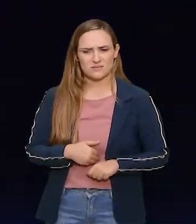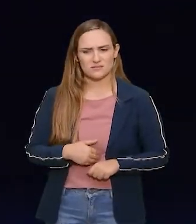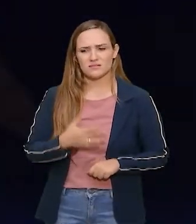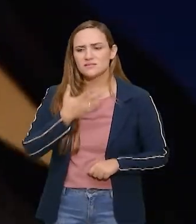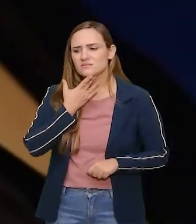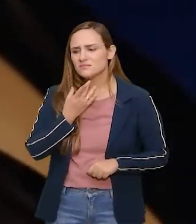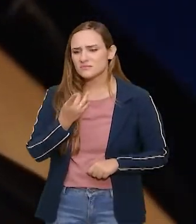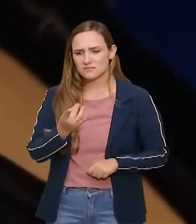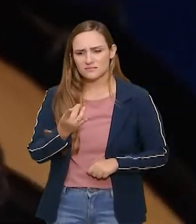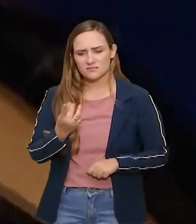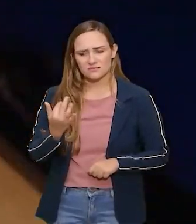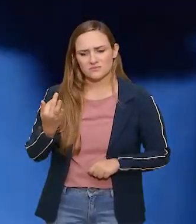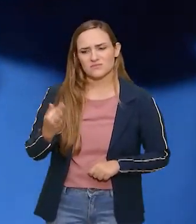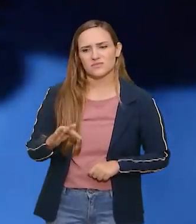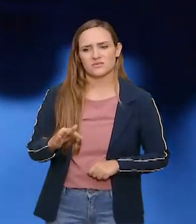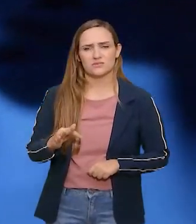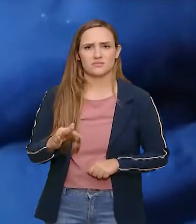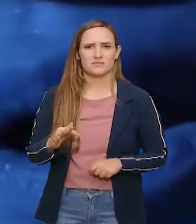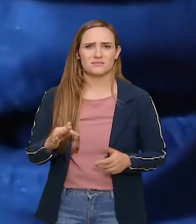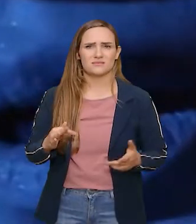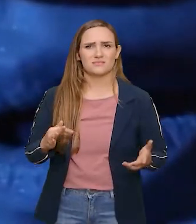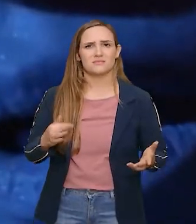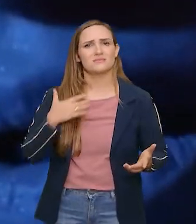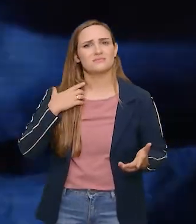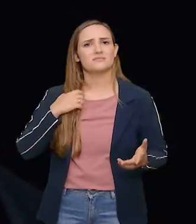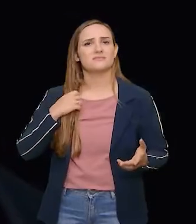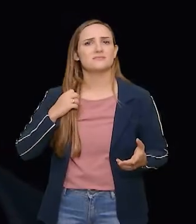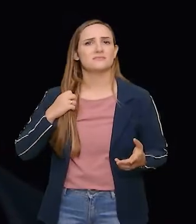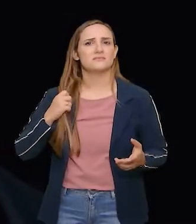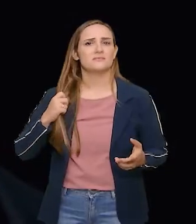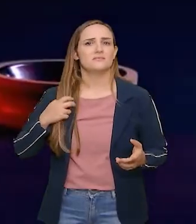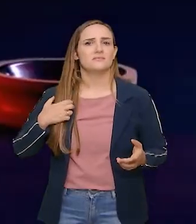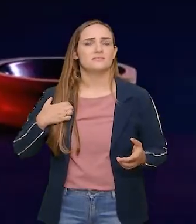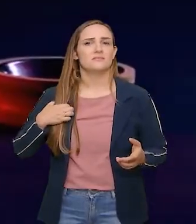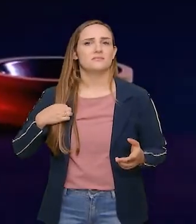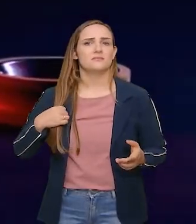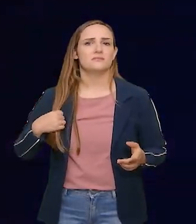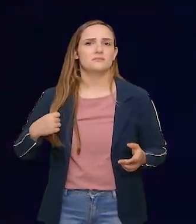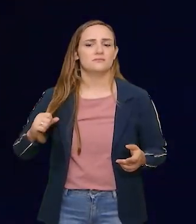Fome. Sede. Dor.